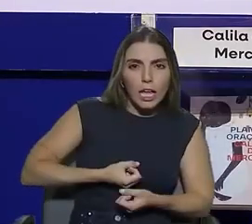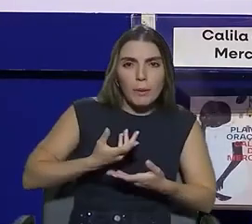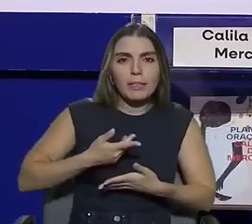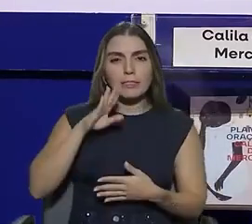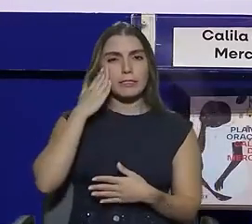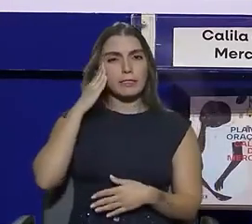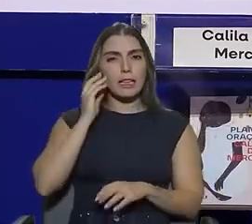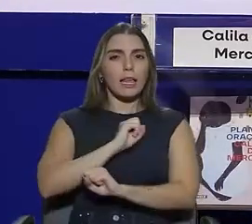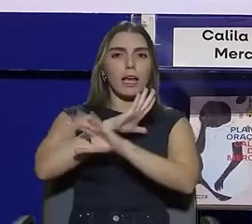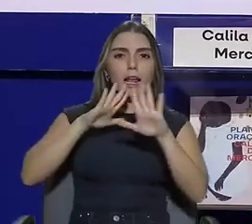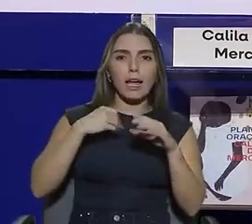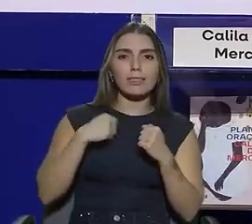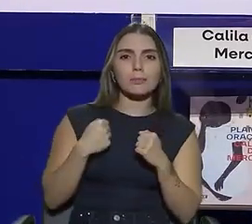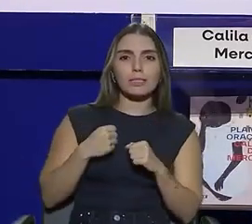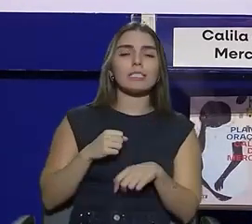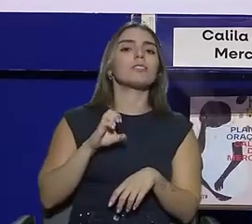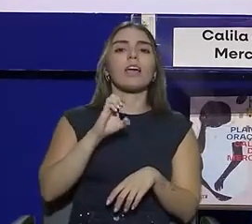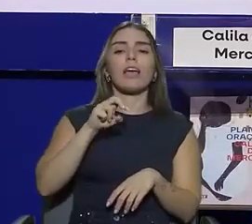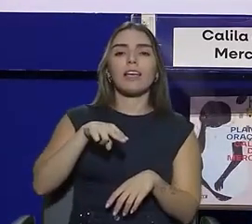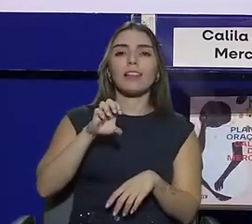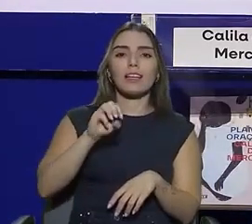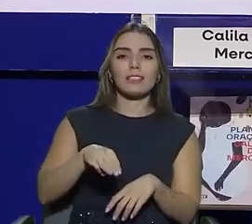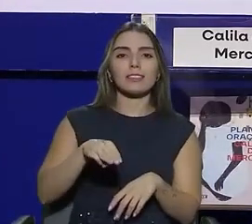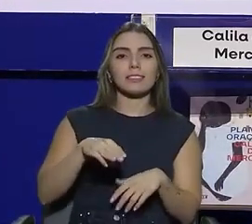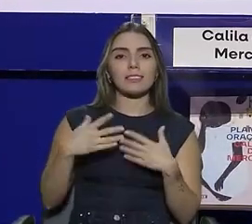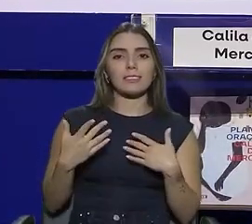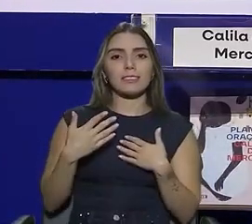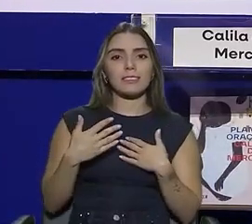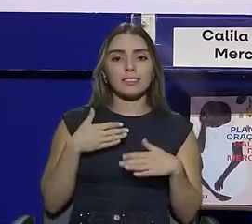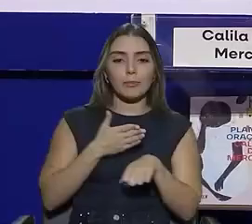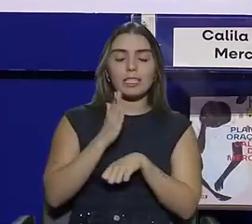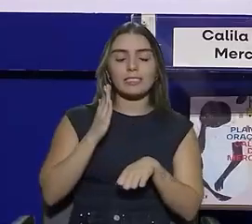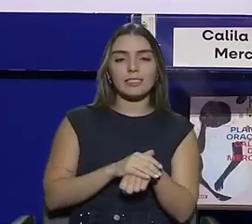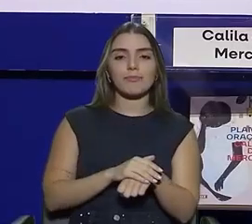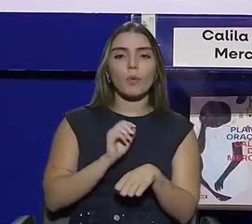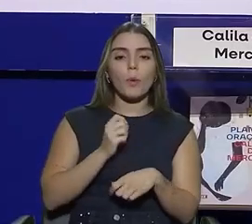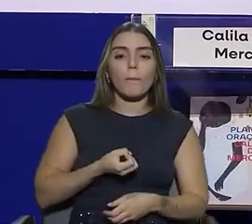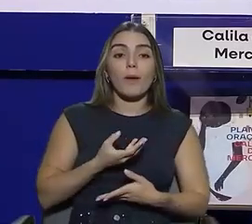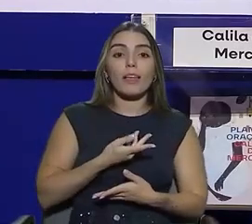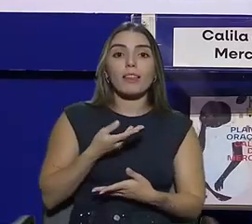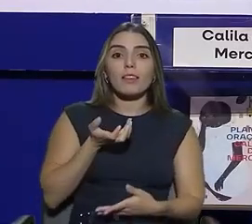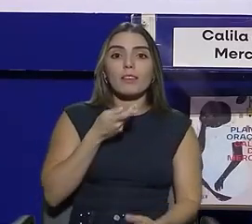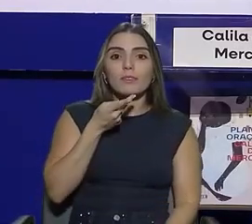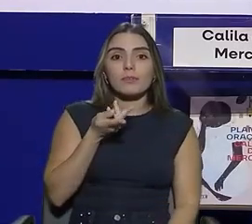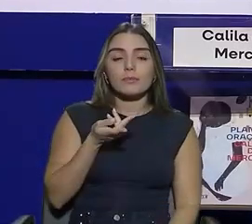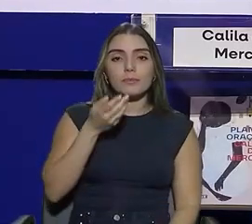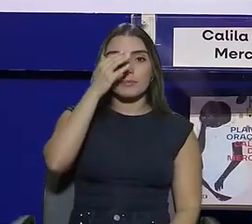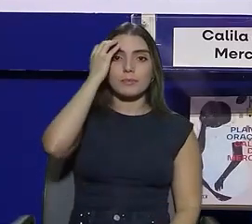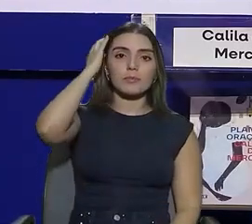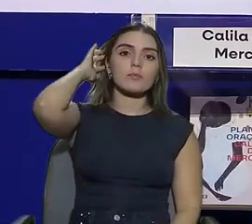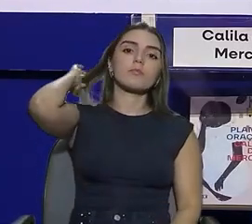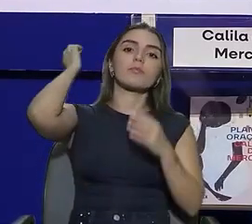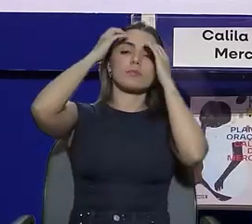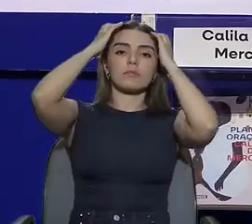né? Para fazer a prova no outro dia. O que é que o poeta quis dizer com isso? E a gente lê